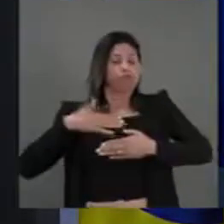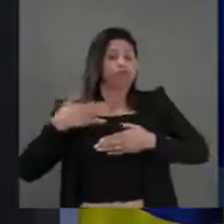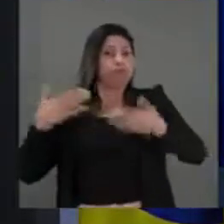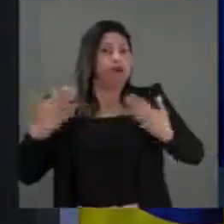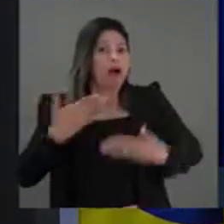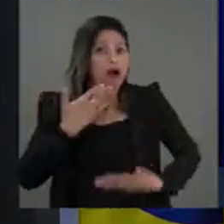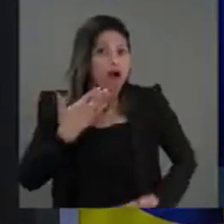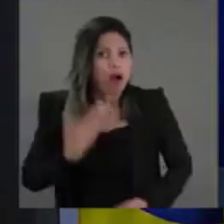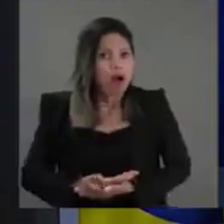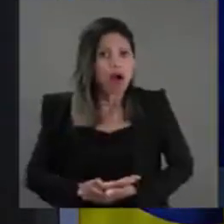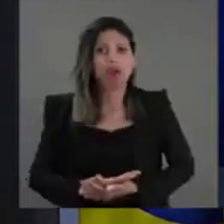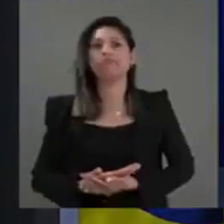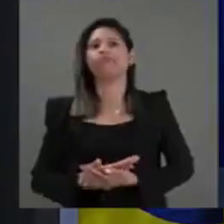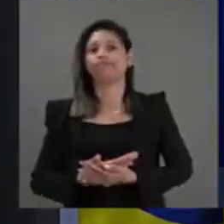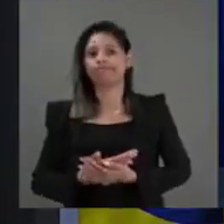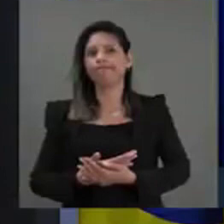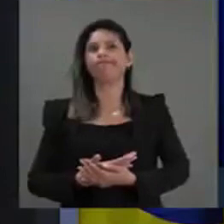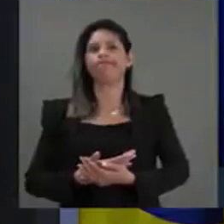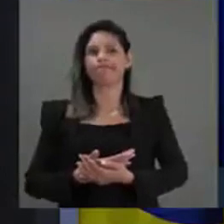porque